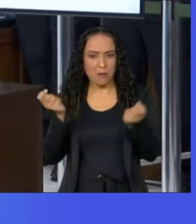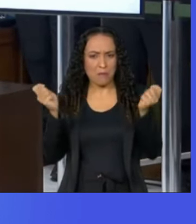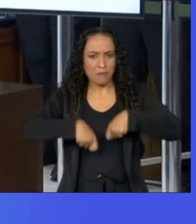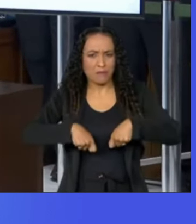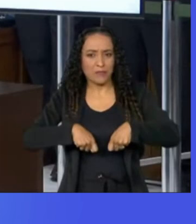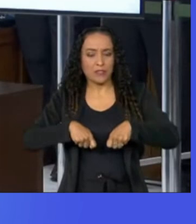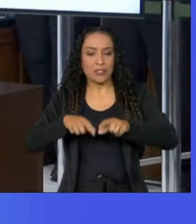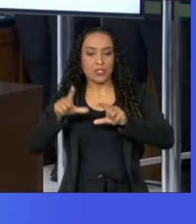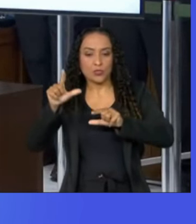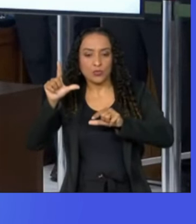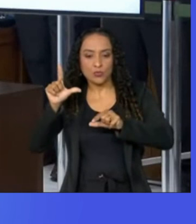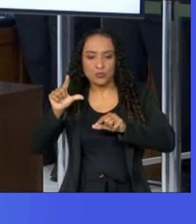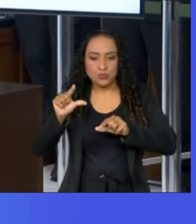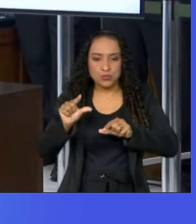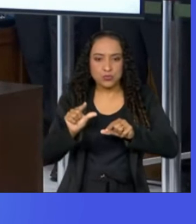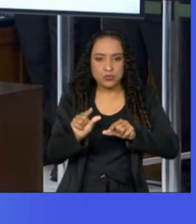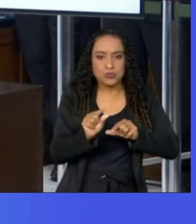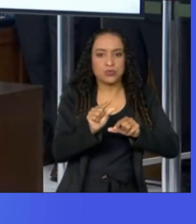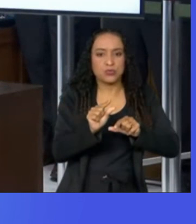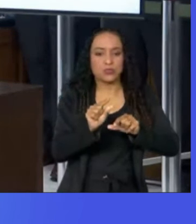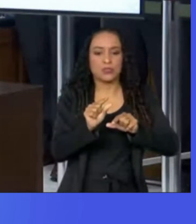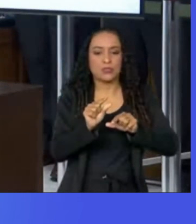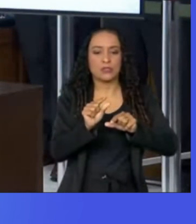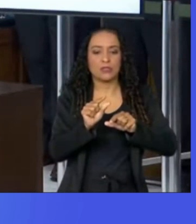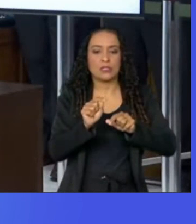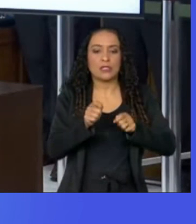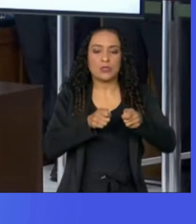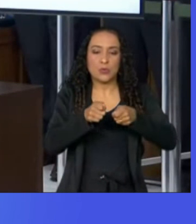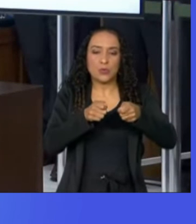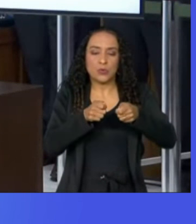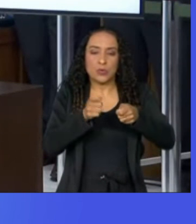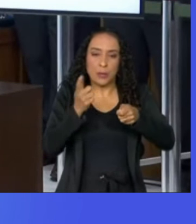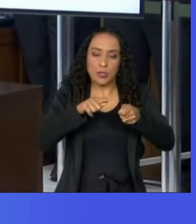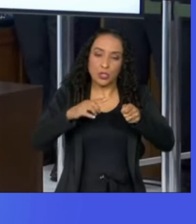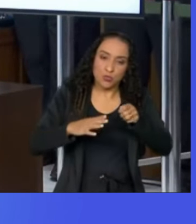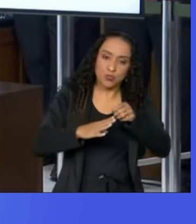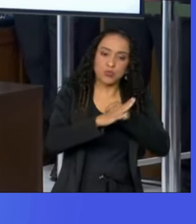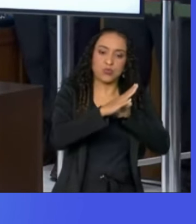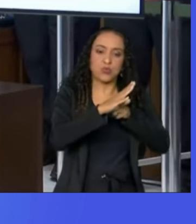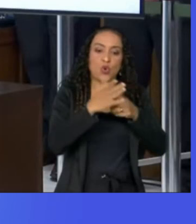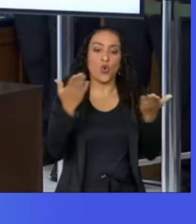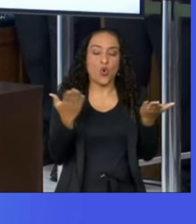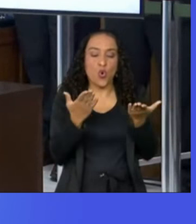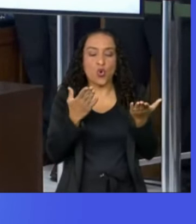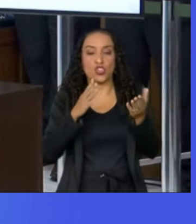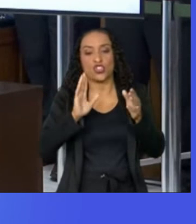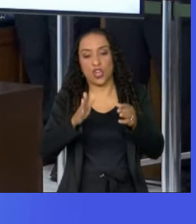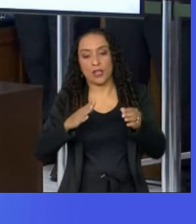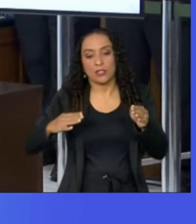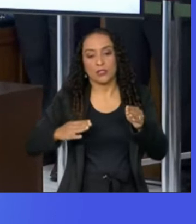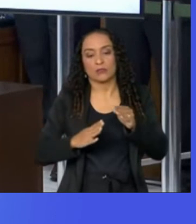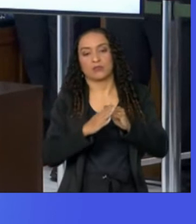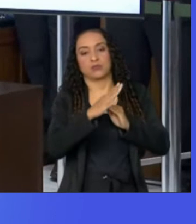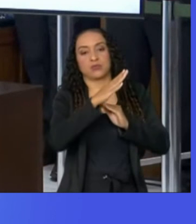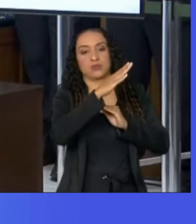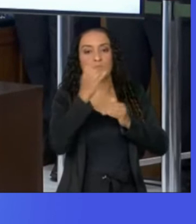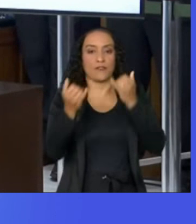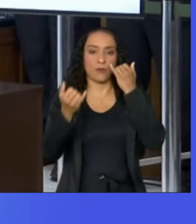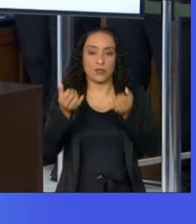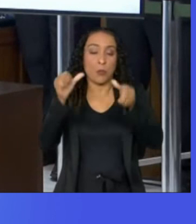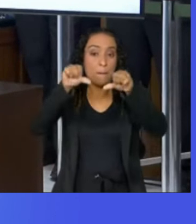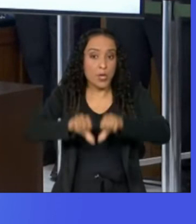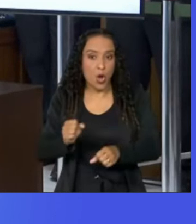inflexão da curva perdemos um certo controle Volt a infle a curva E hoje nós cruzamos já os dados do